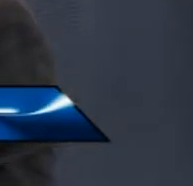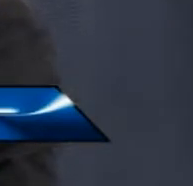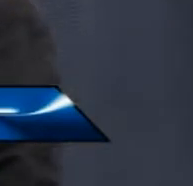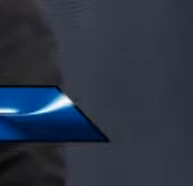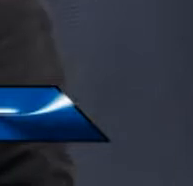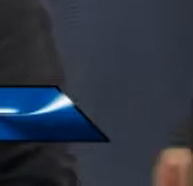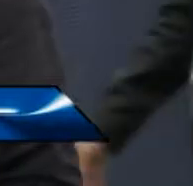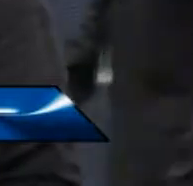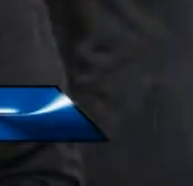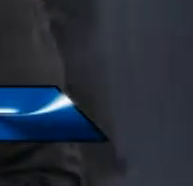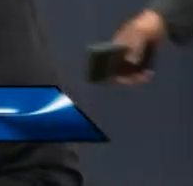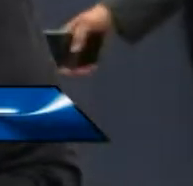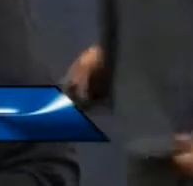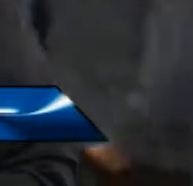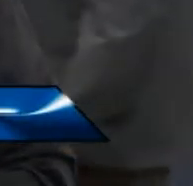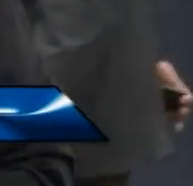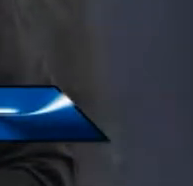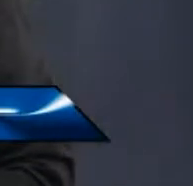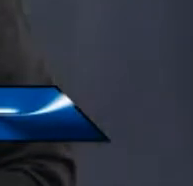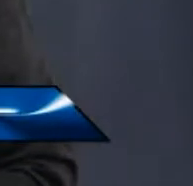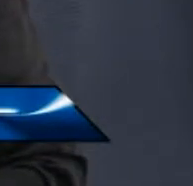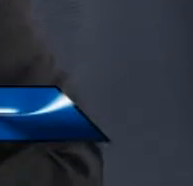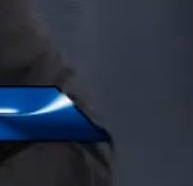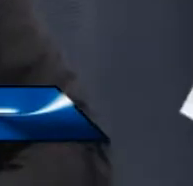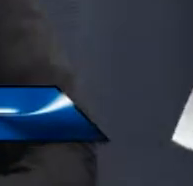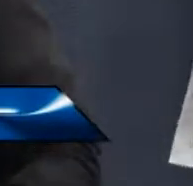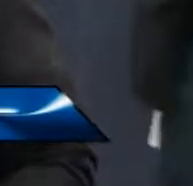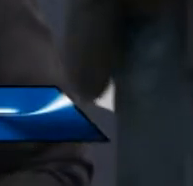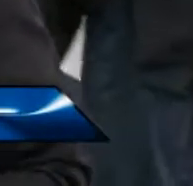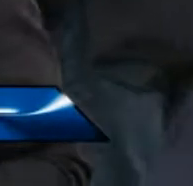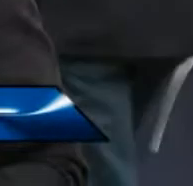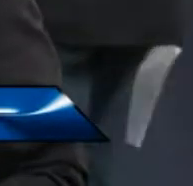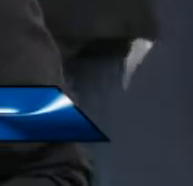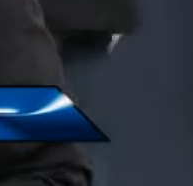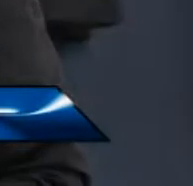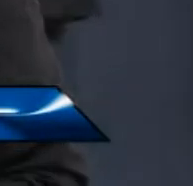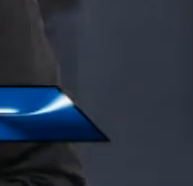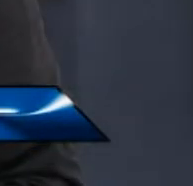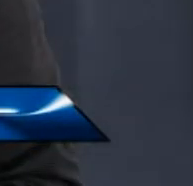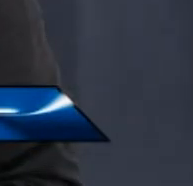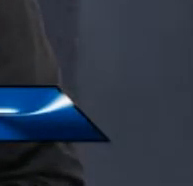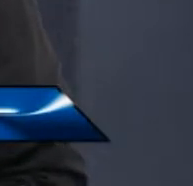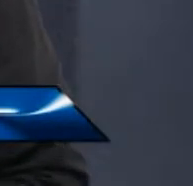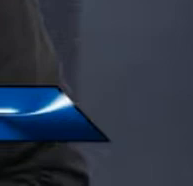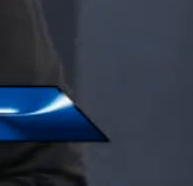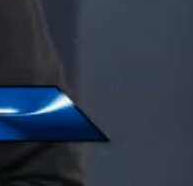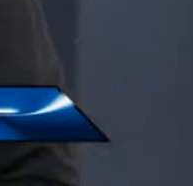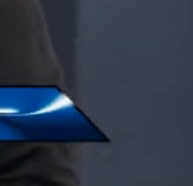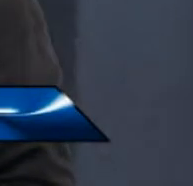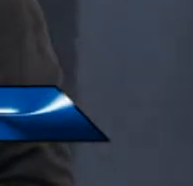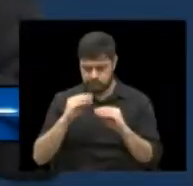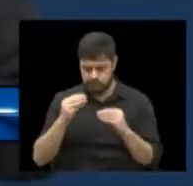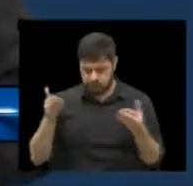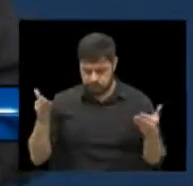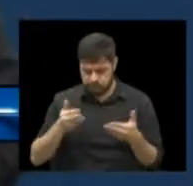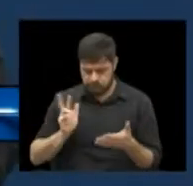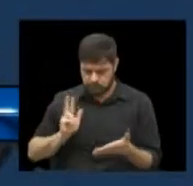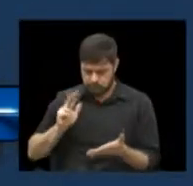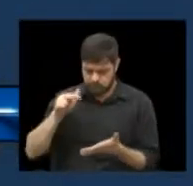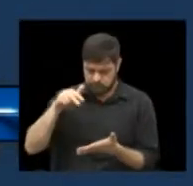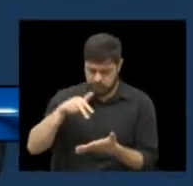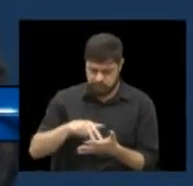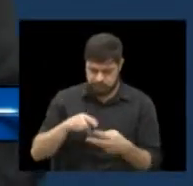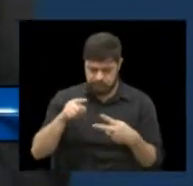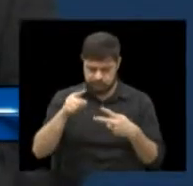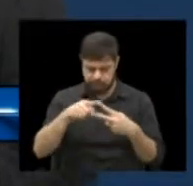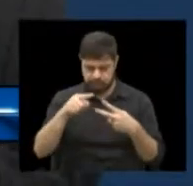apenas, fez 68 indicações, uma série de trabalhos, uma pessoa realmente que veio com muita vontade de trabalhar. Durante o prazo